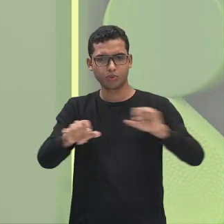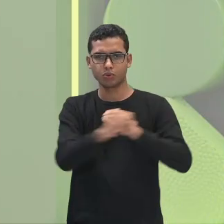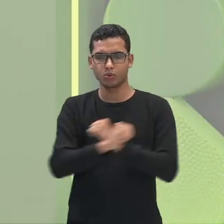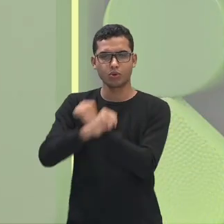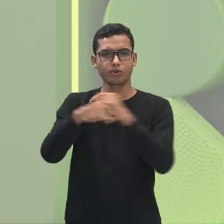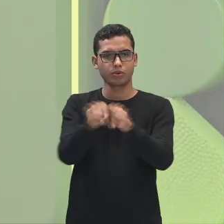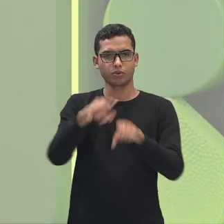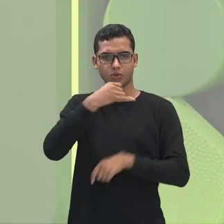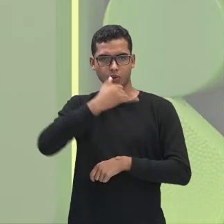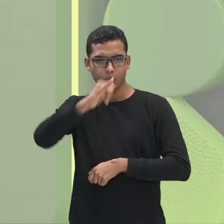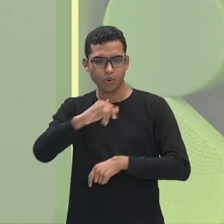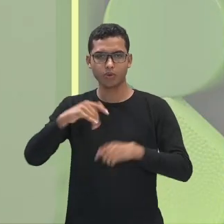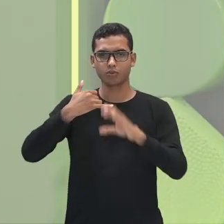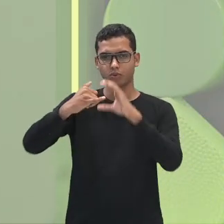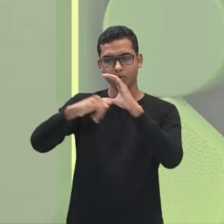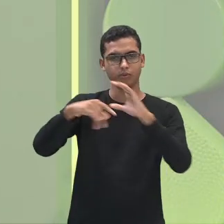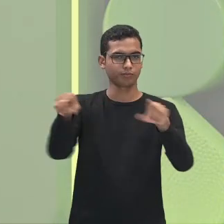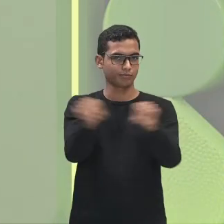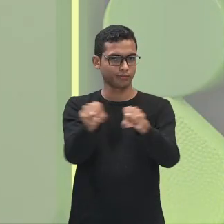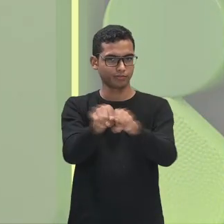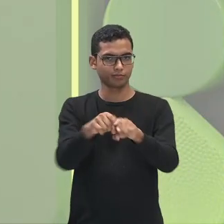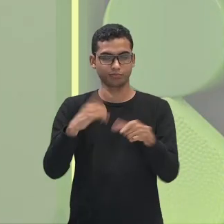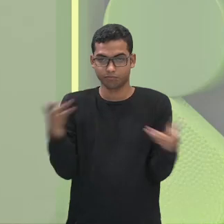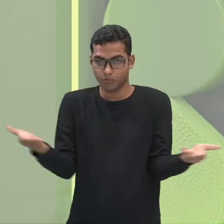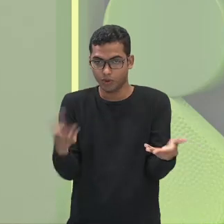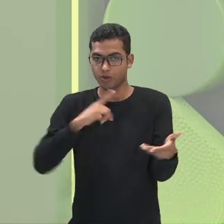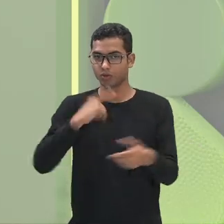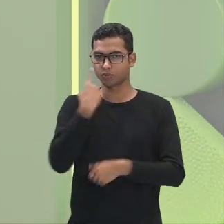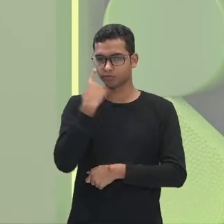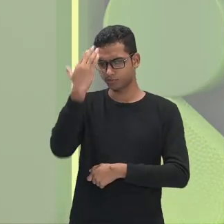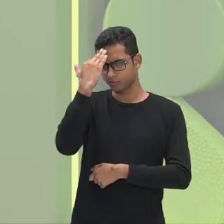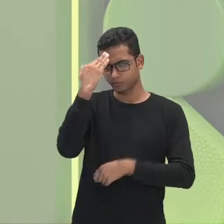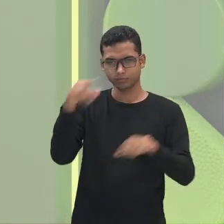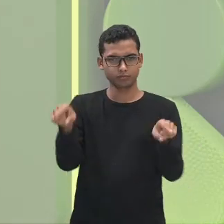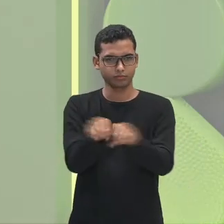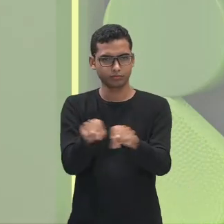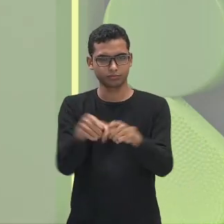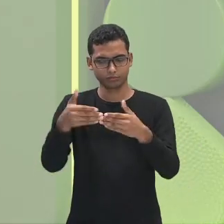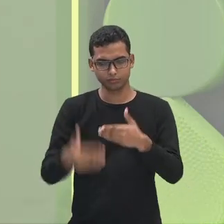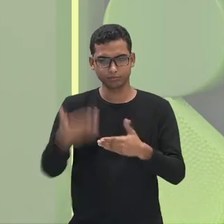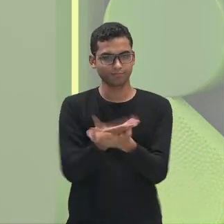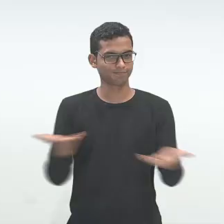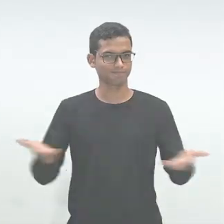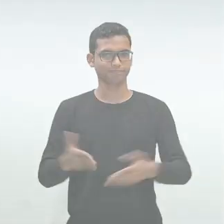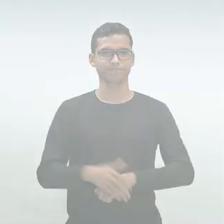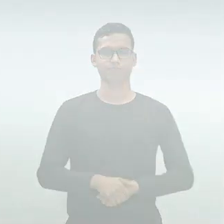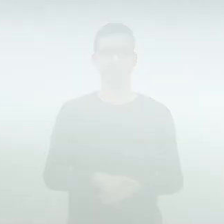bem, pessoal. Agora que já estamos apresentados, vamos à aula.